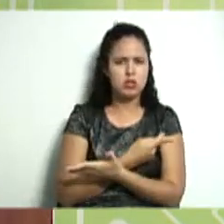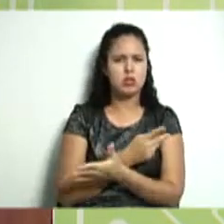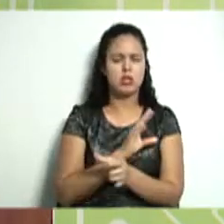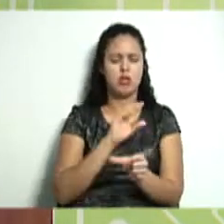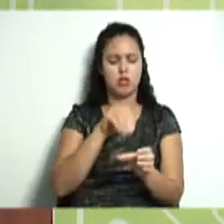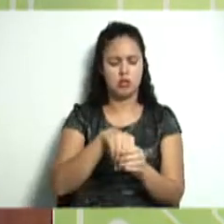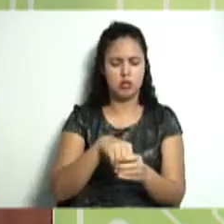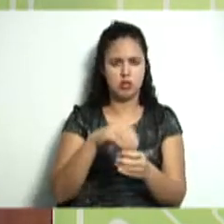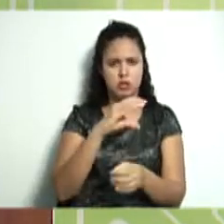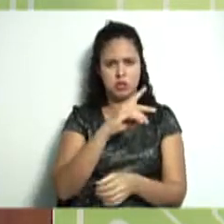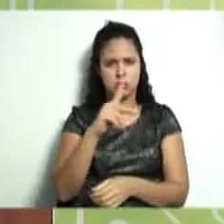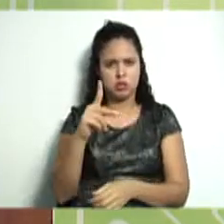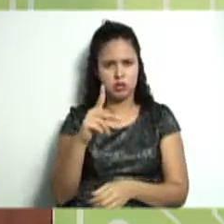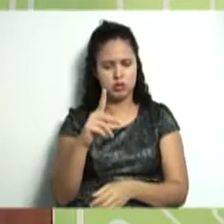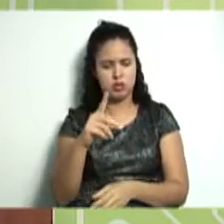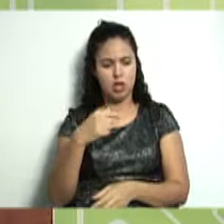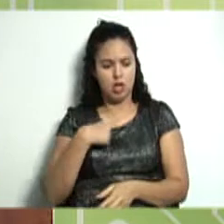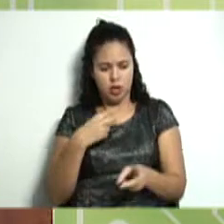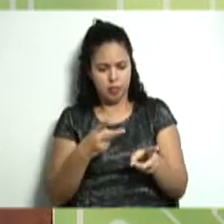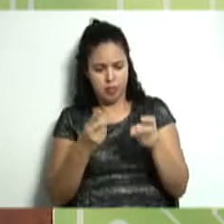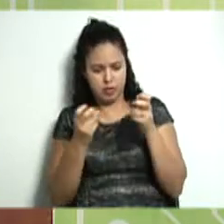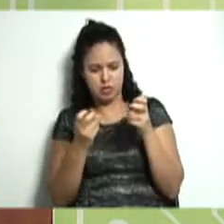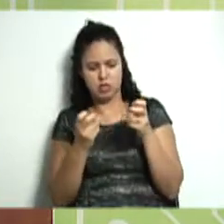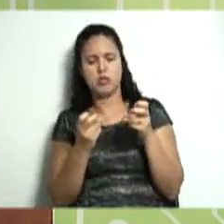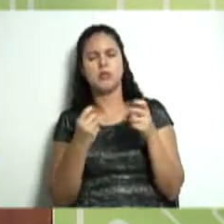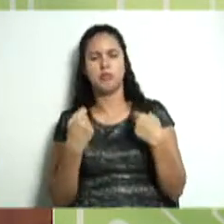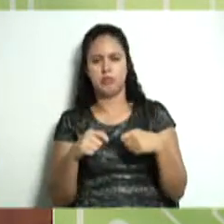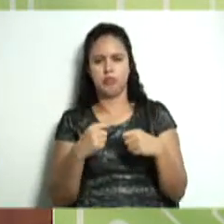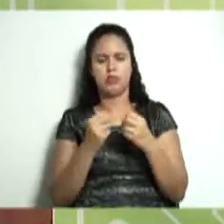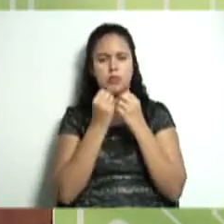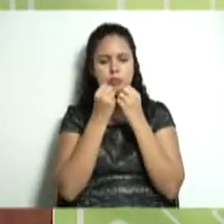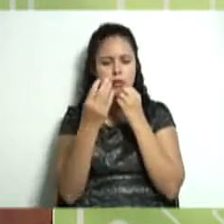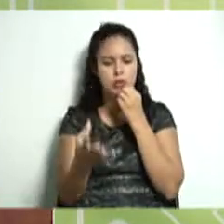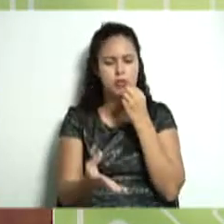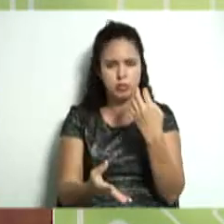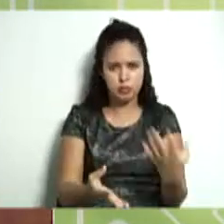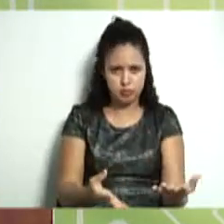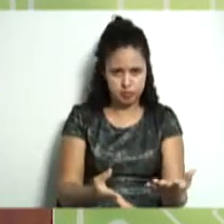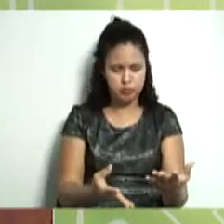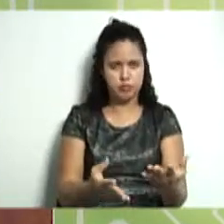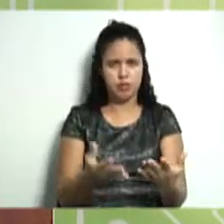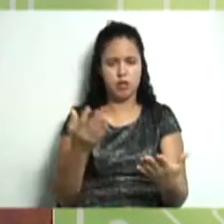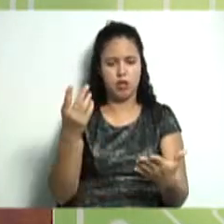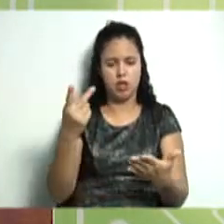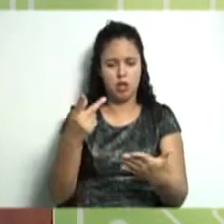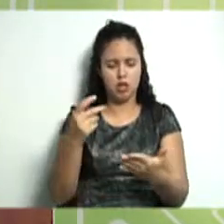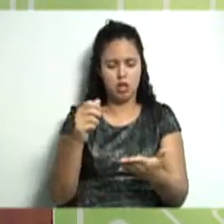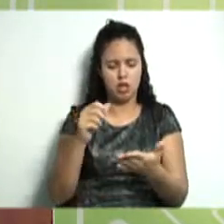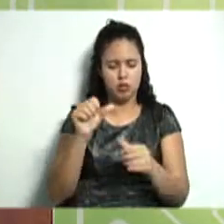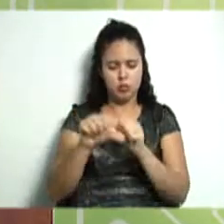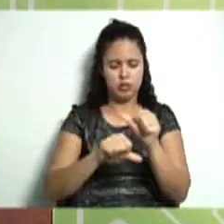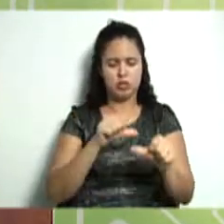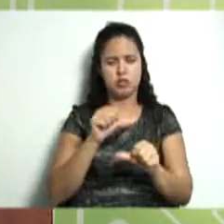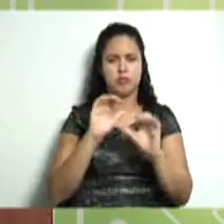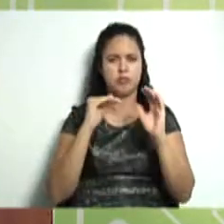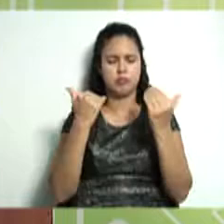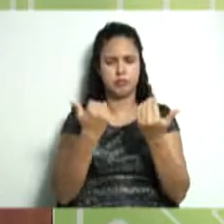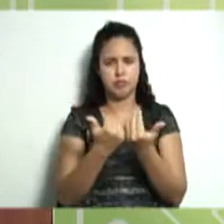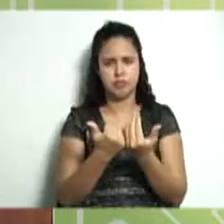que estiver errada e alguém perceber, se alguém deve levar para corrigir em assembleia. Na outra